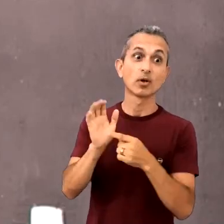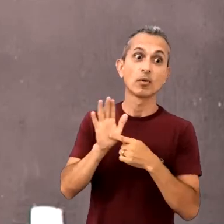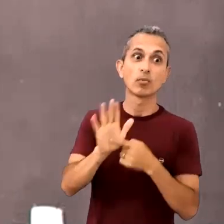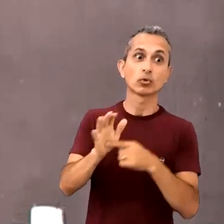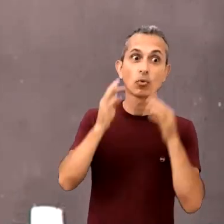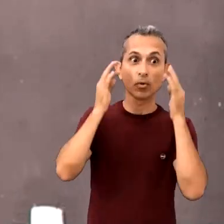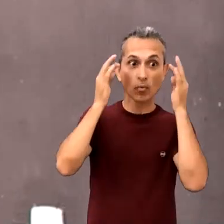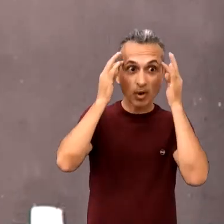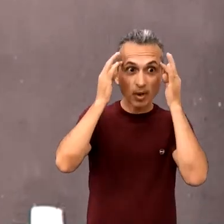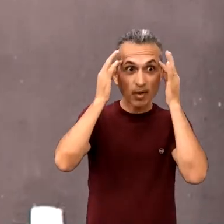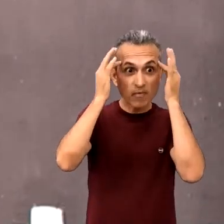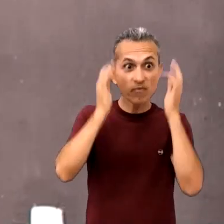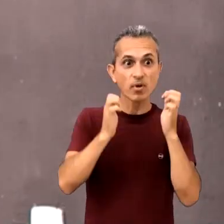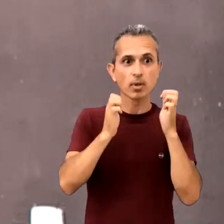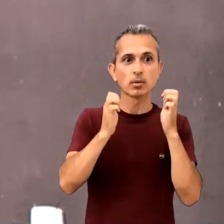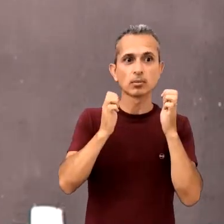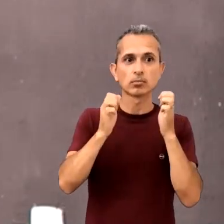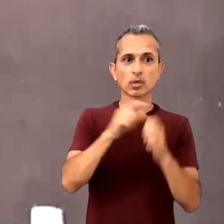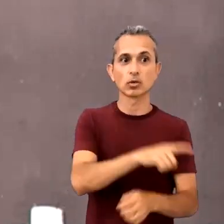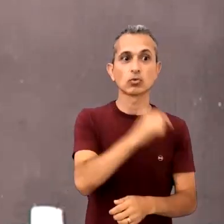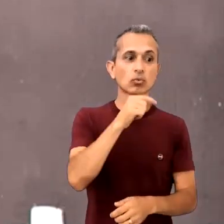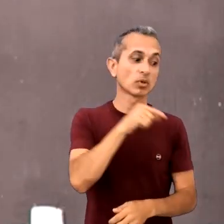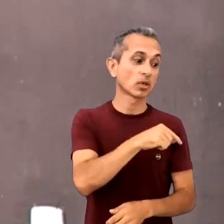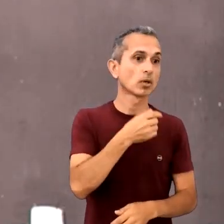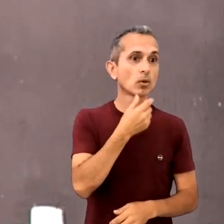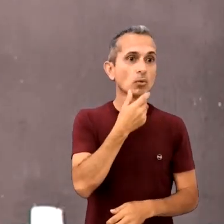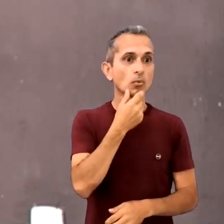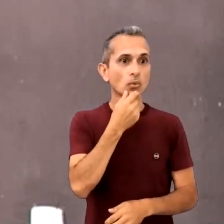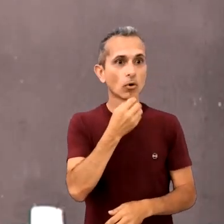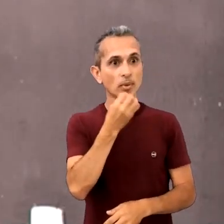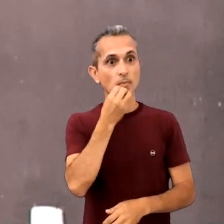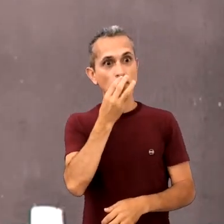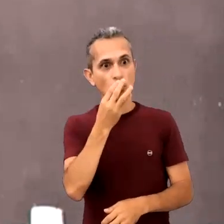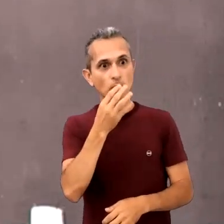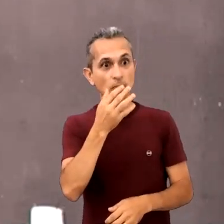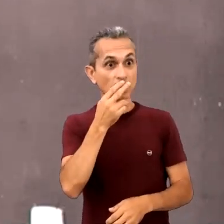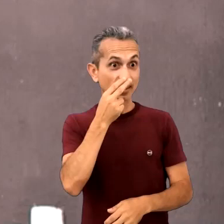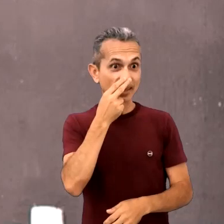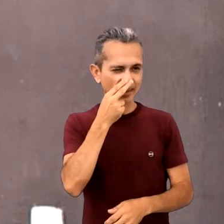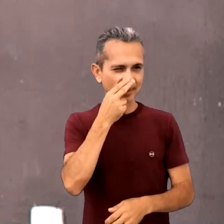escolhendo um homem bom e crente, que acreditava no mesmo Deus que ela.